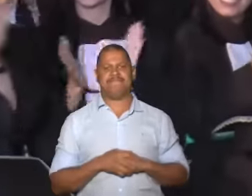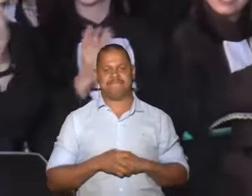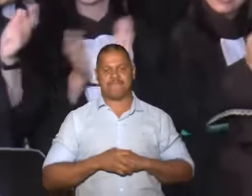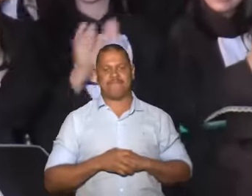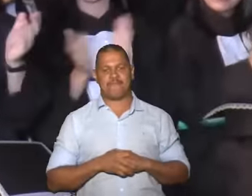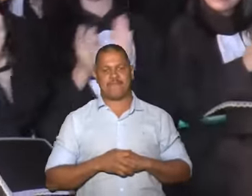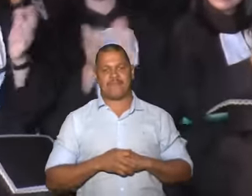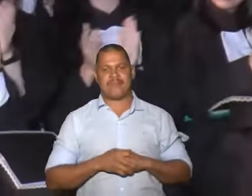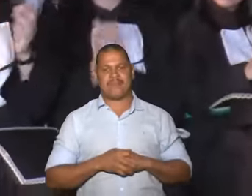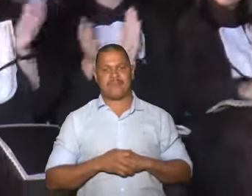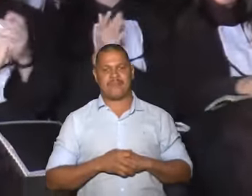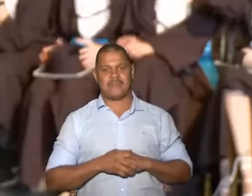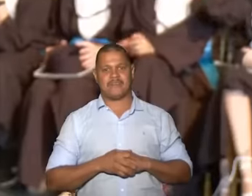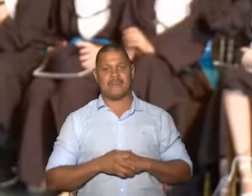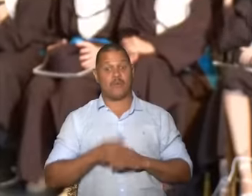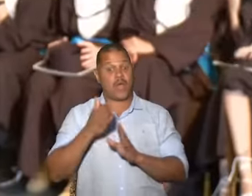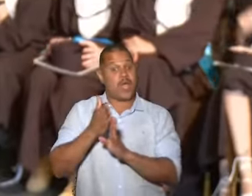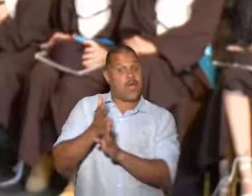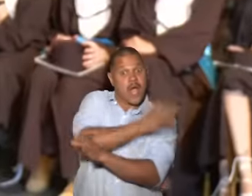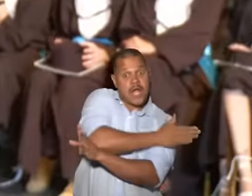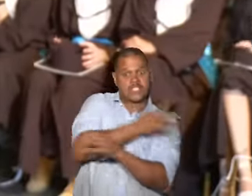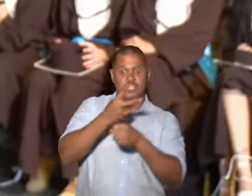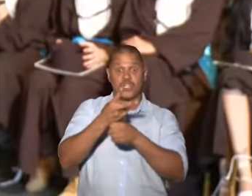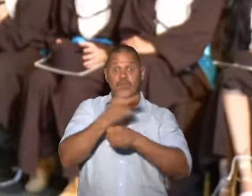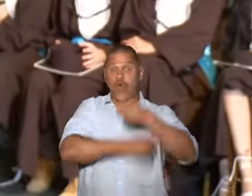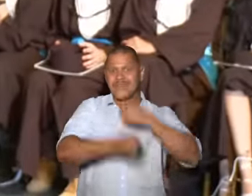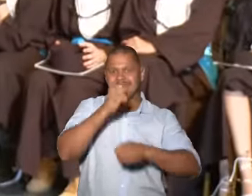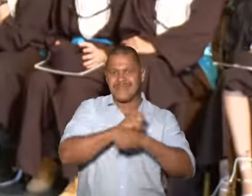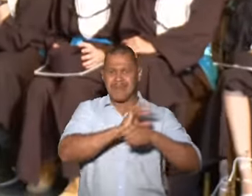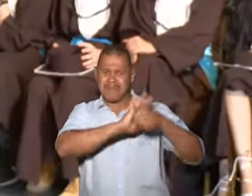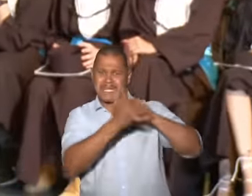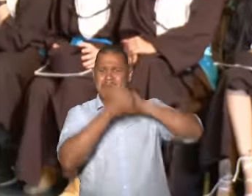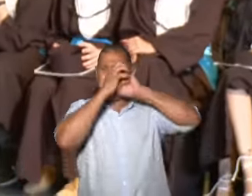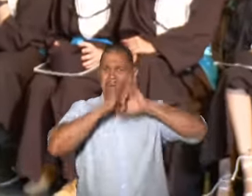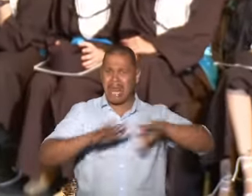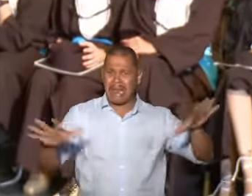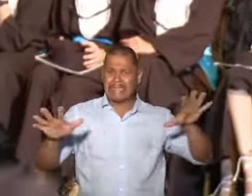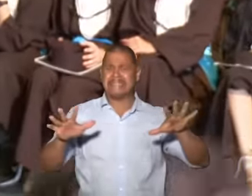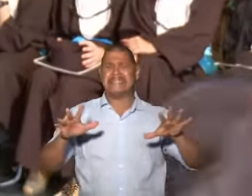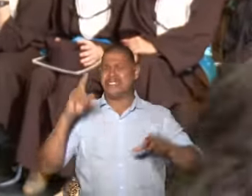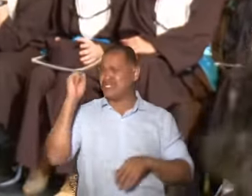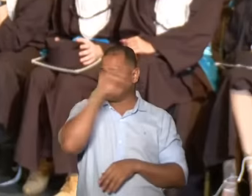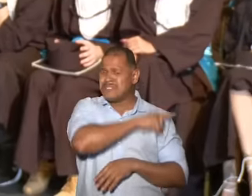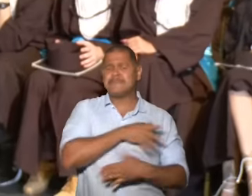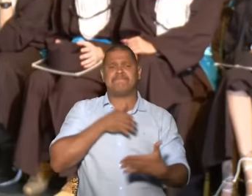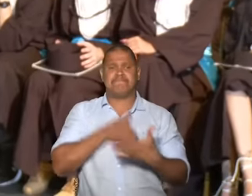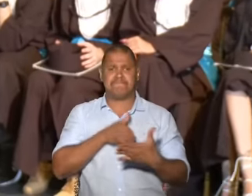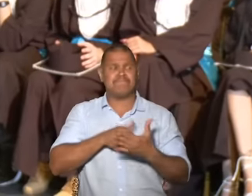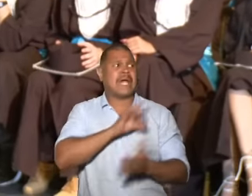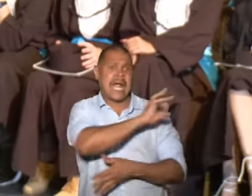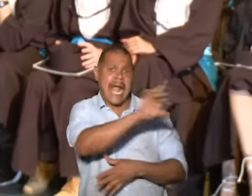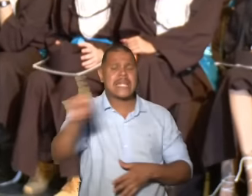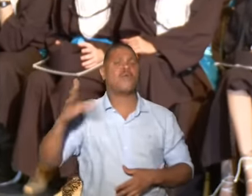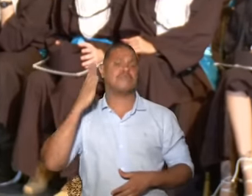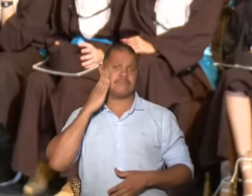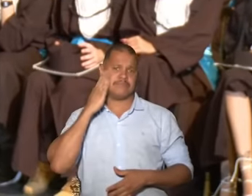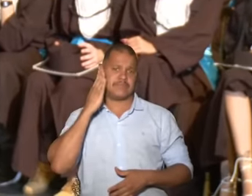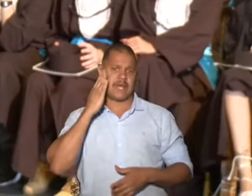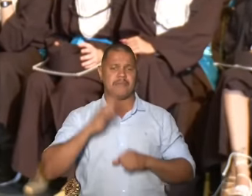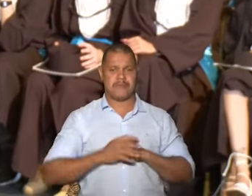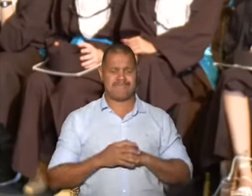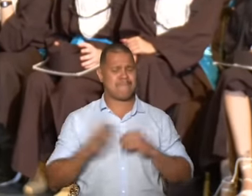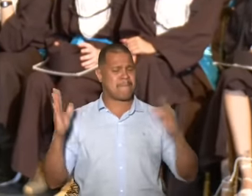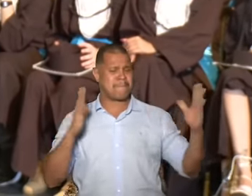Isso após 2 anos de uma pandemia que afetou a todos nós de maneira muito expressiva. Foi um período